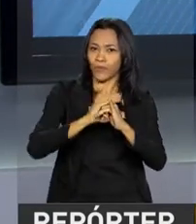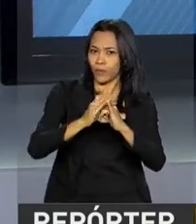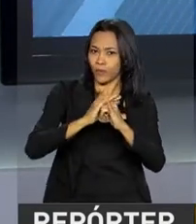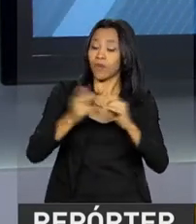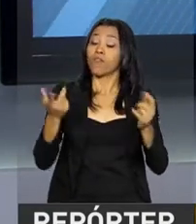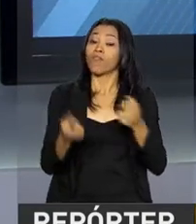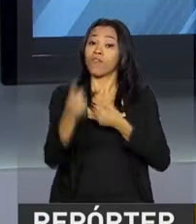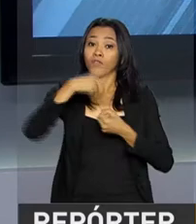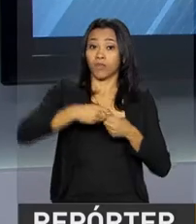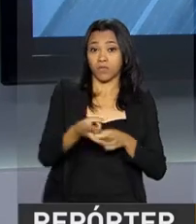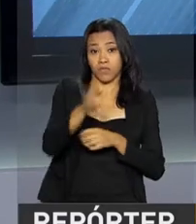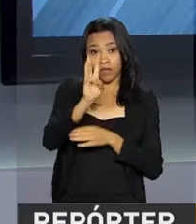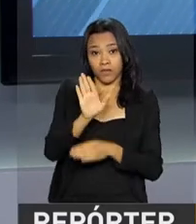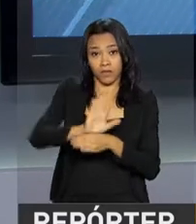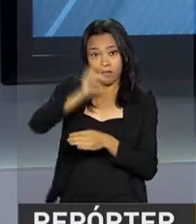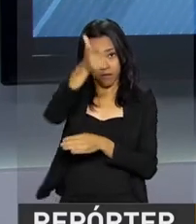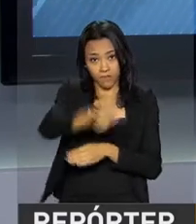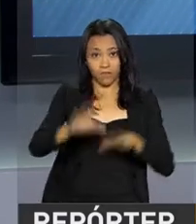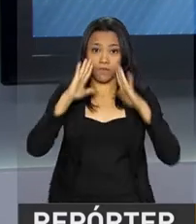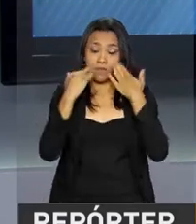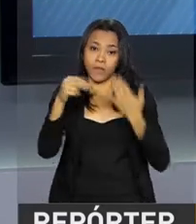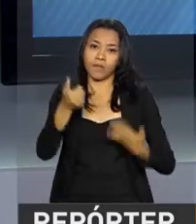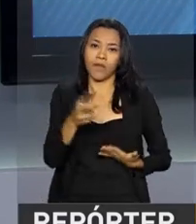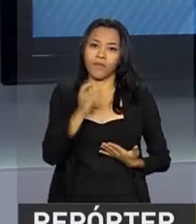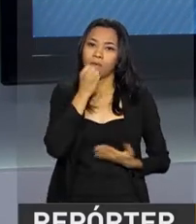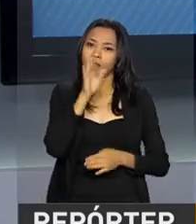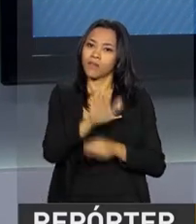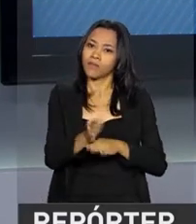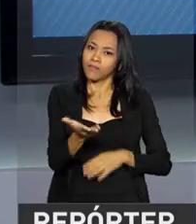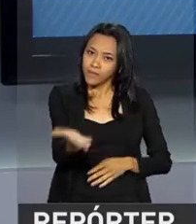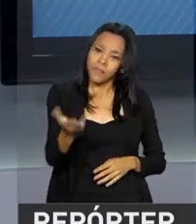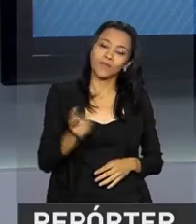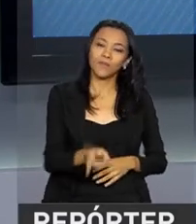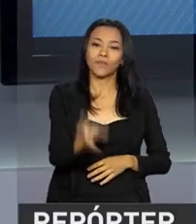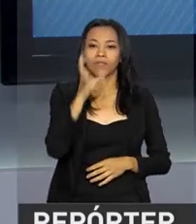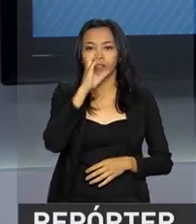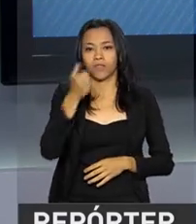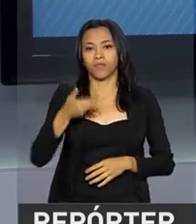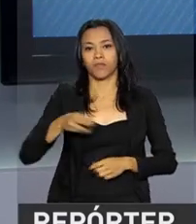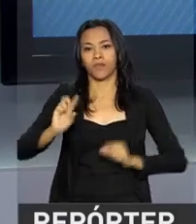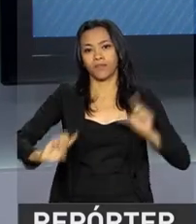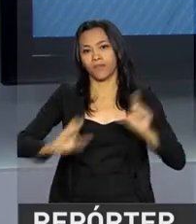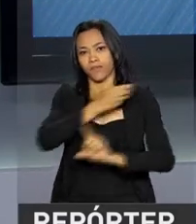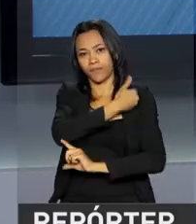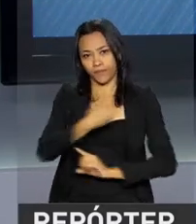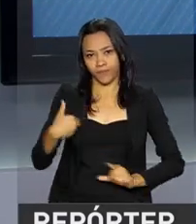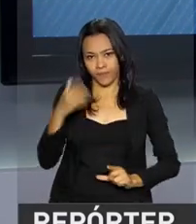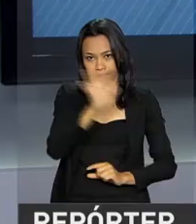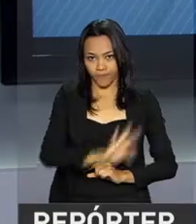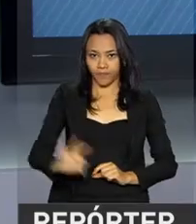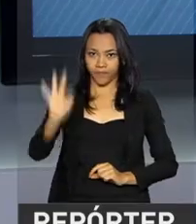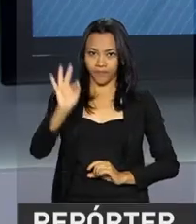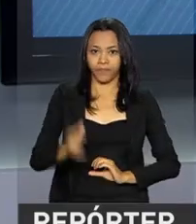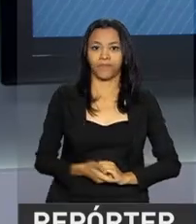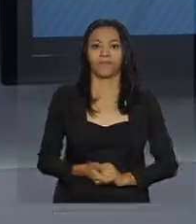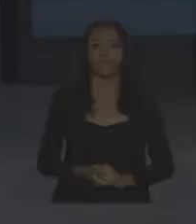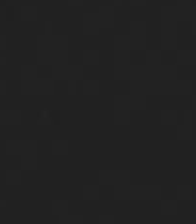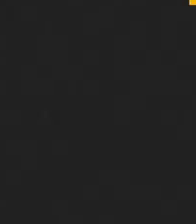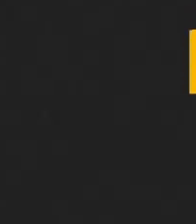três da tarde na próxima edição do repórter nbr uma boa tarde pra você e continue na nbr a tv do governo federal